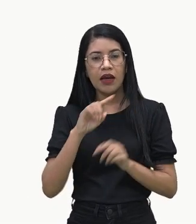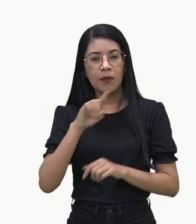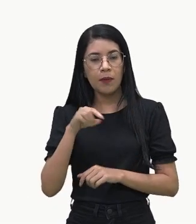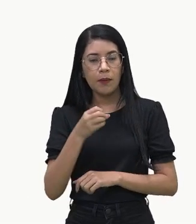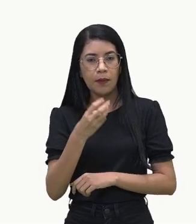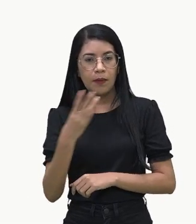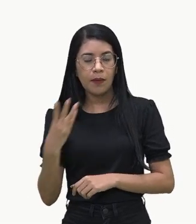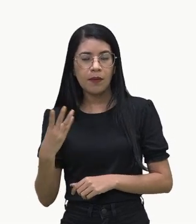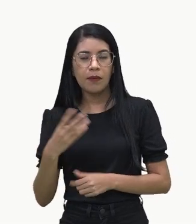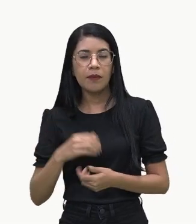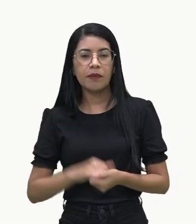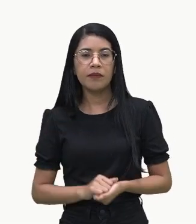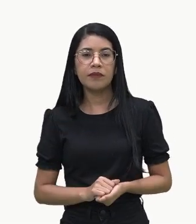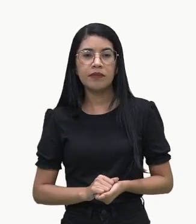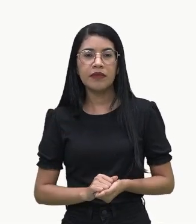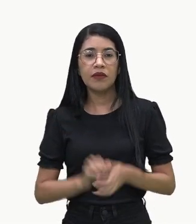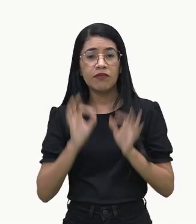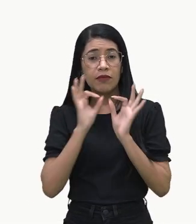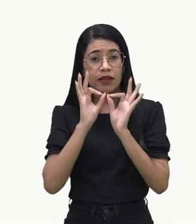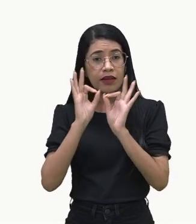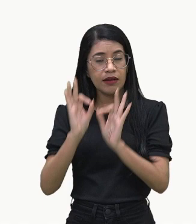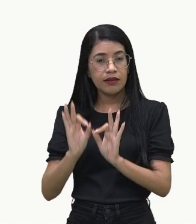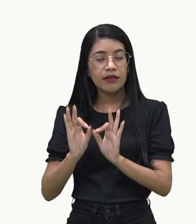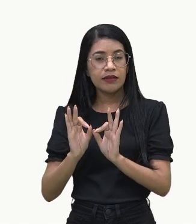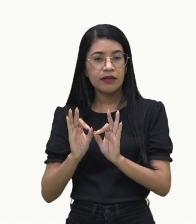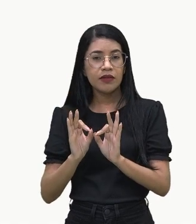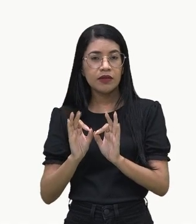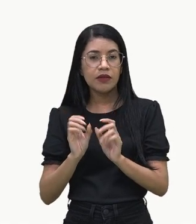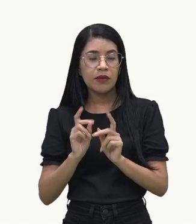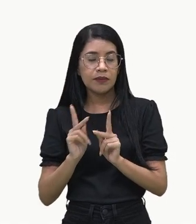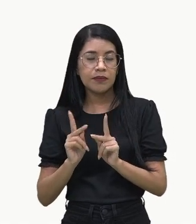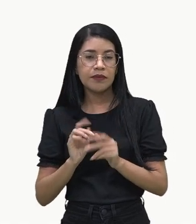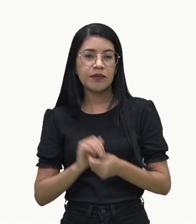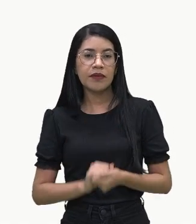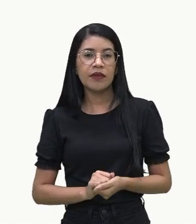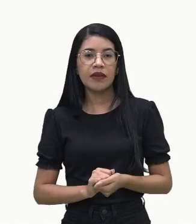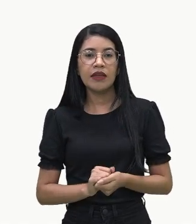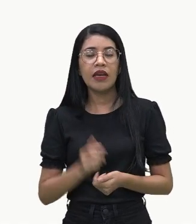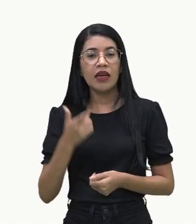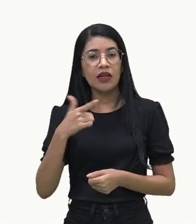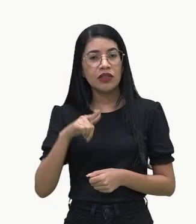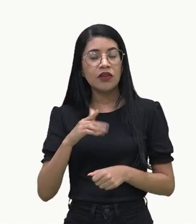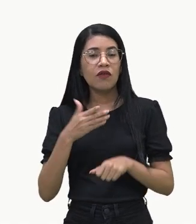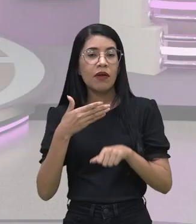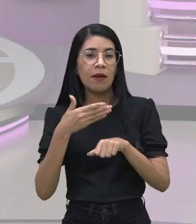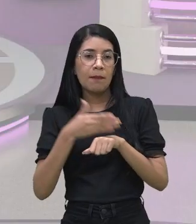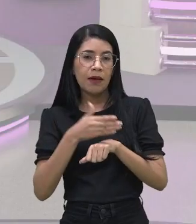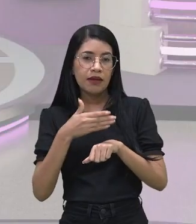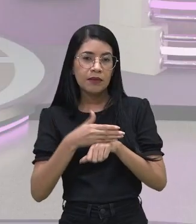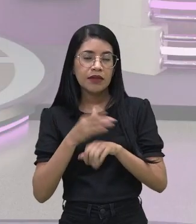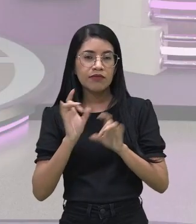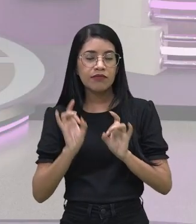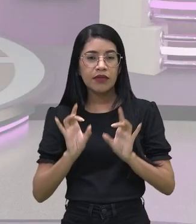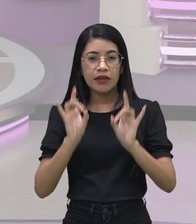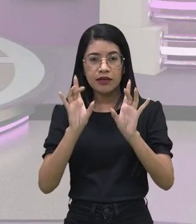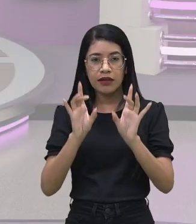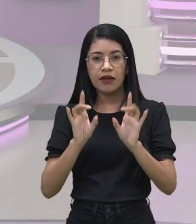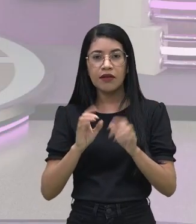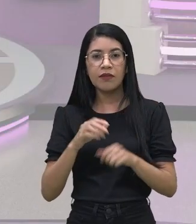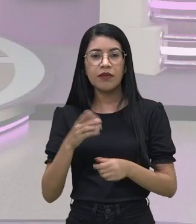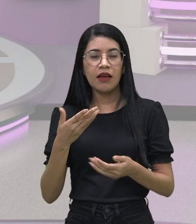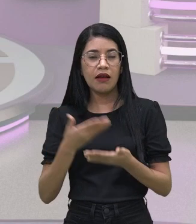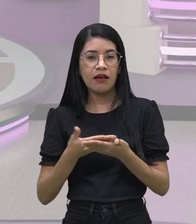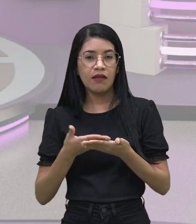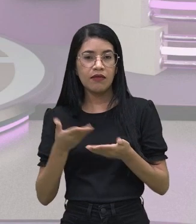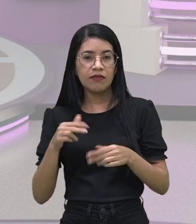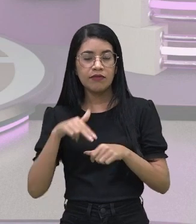decimais. Continue aí de olho na sua tela, não é? E nós vamos ter de novo participação especial aqui na nossa